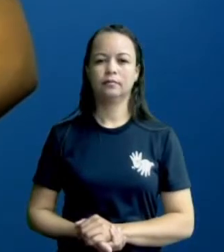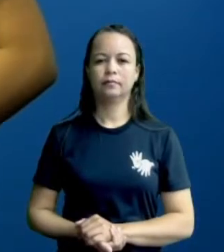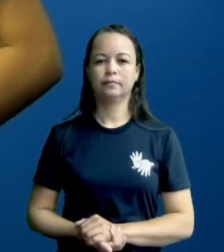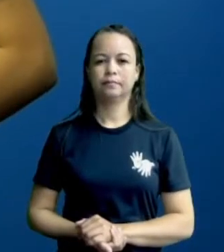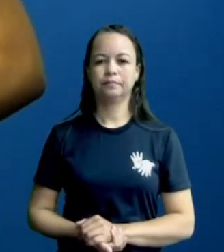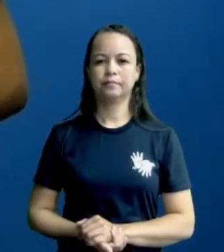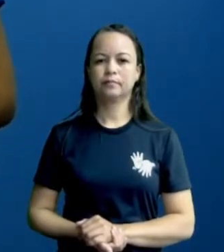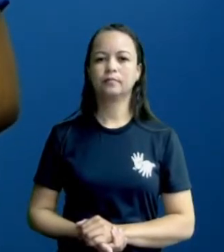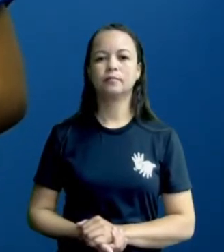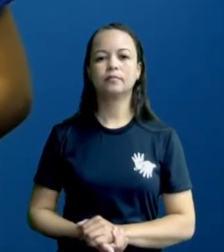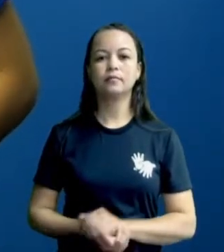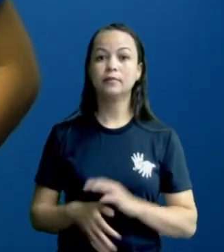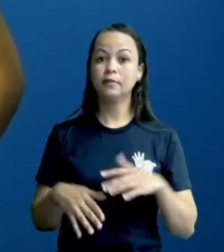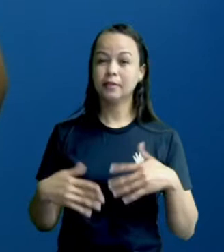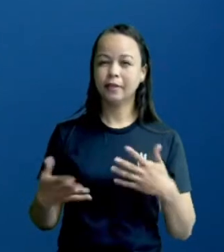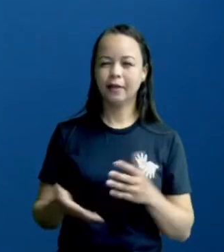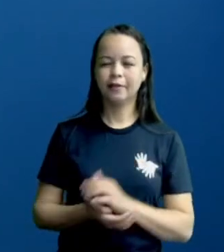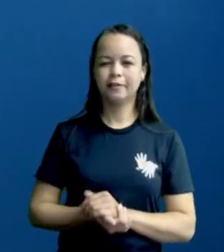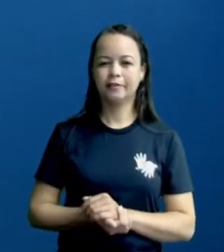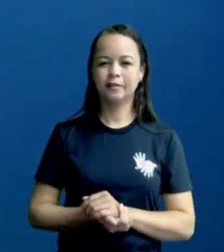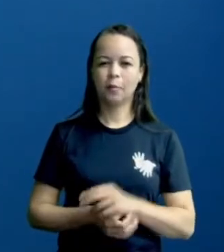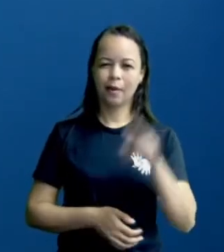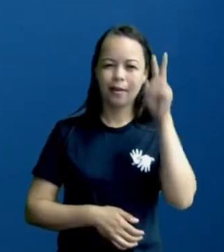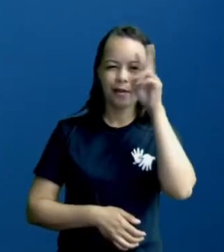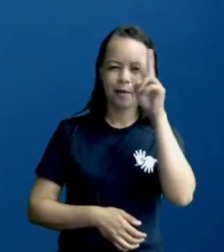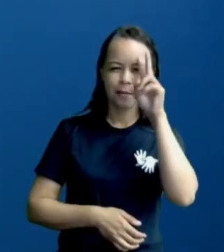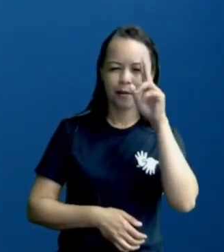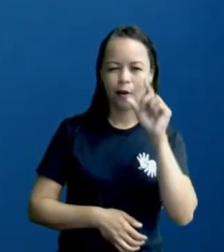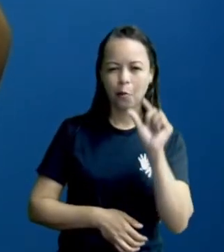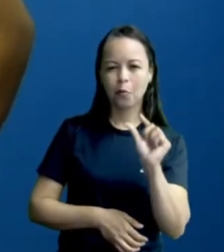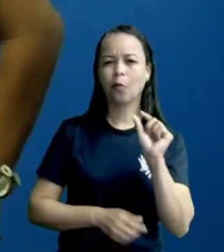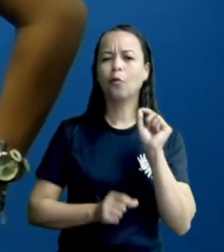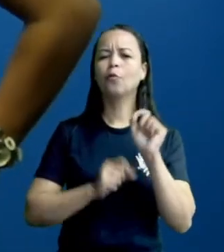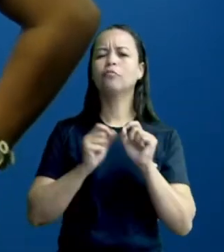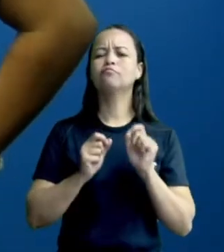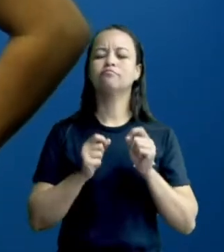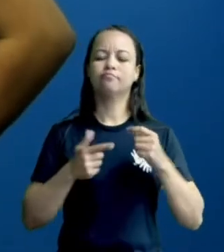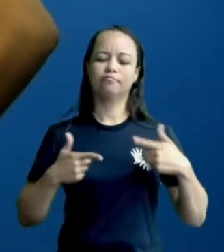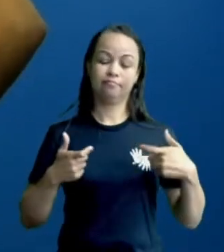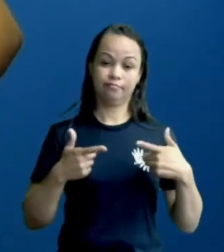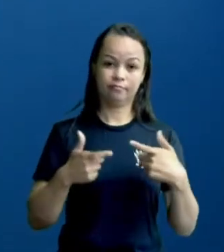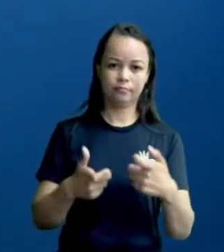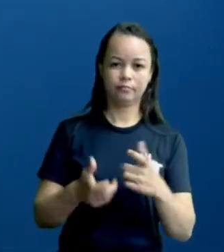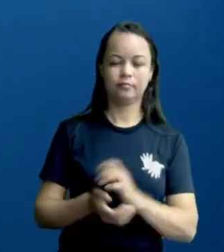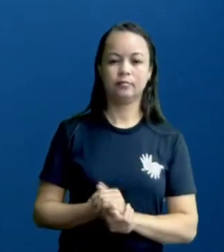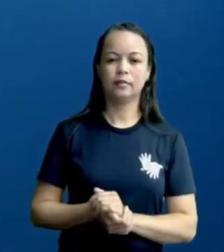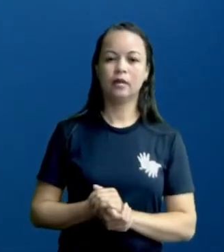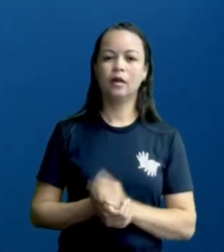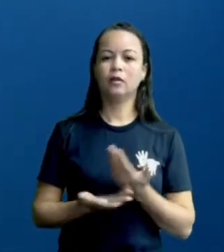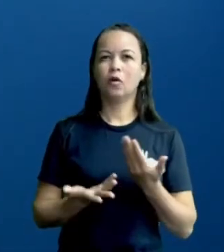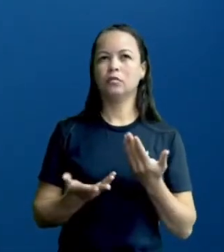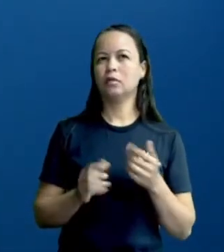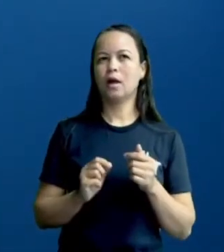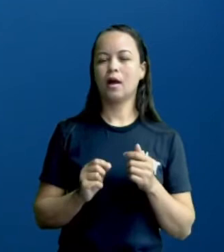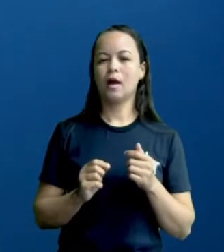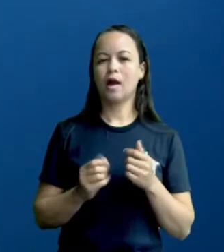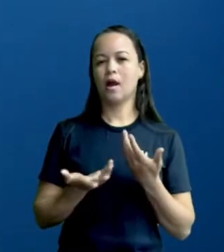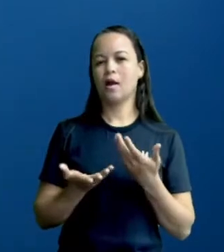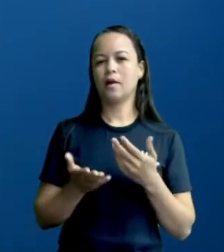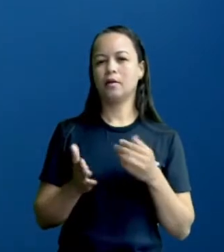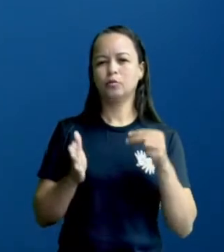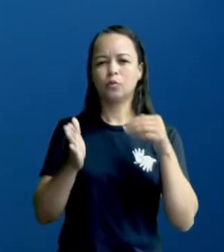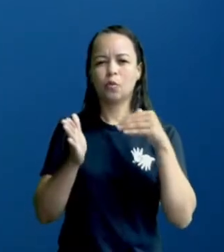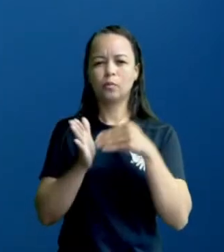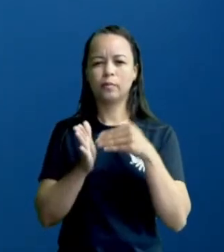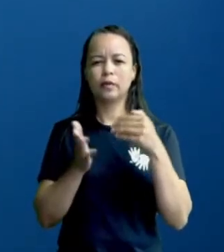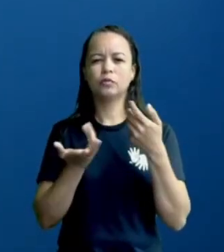E aí, deu para lembrar um pouquinho o que foi essa batalha? Na nossa última aula, penúltima aula de história, eu